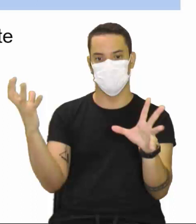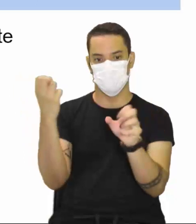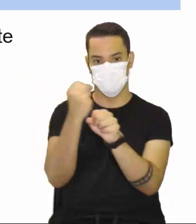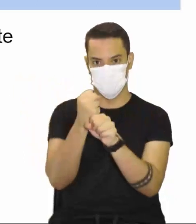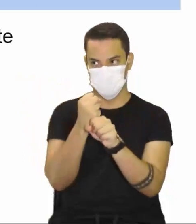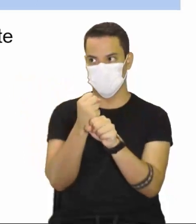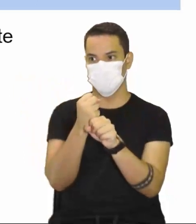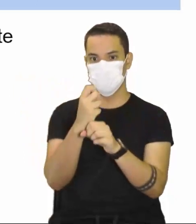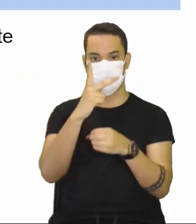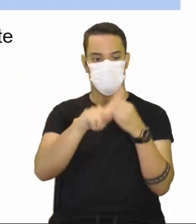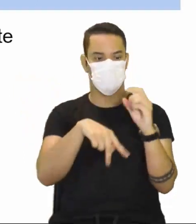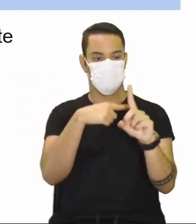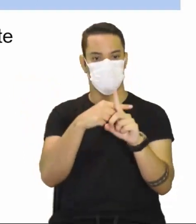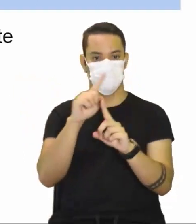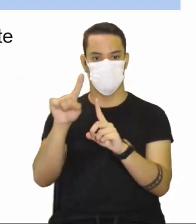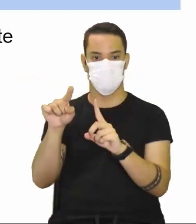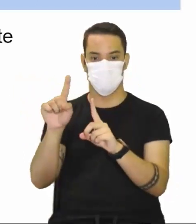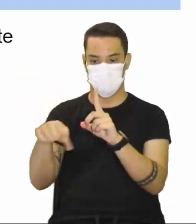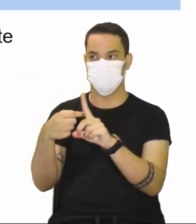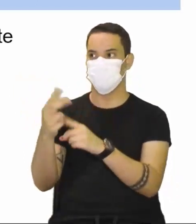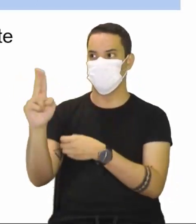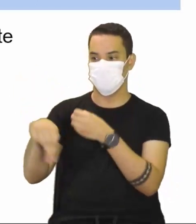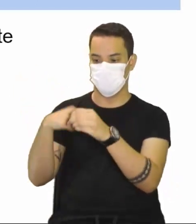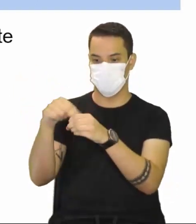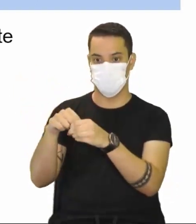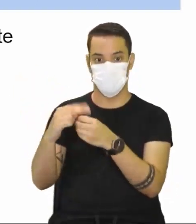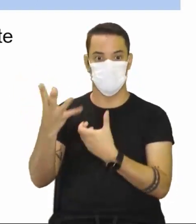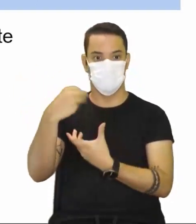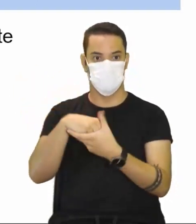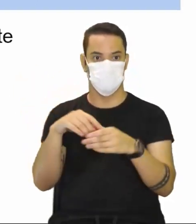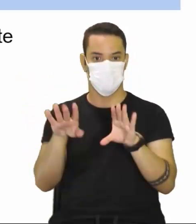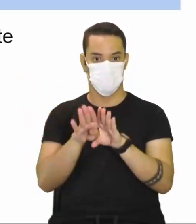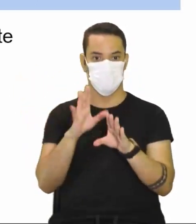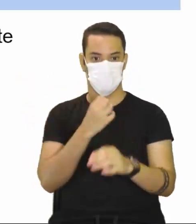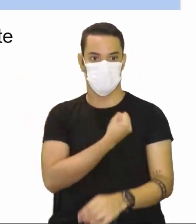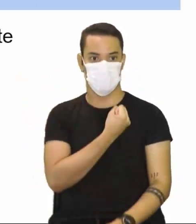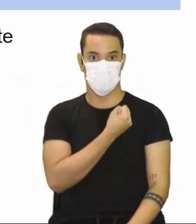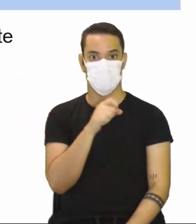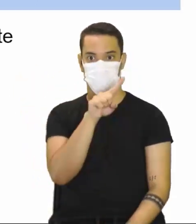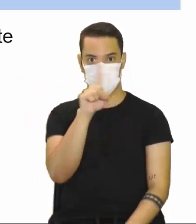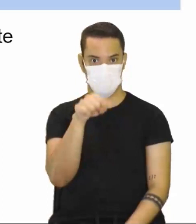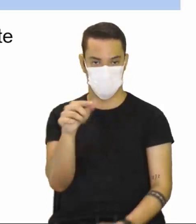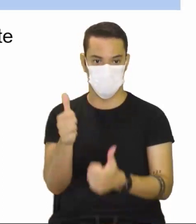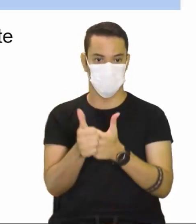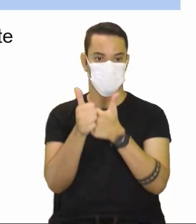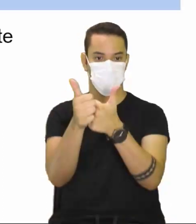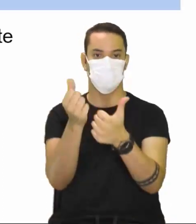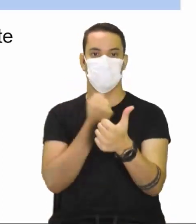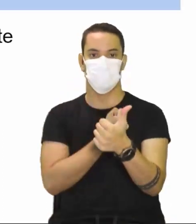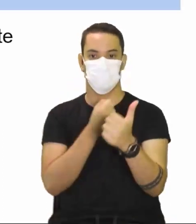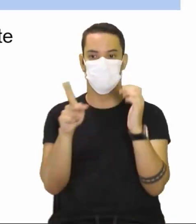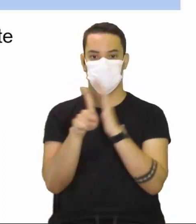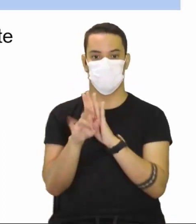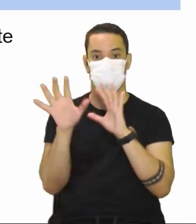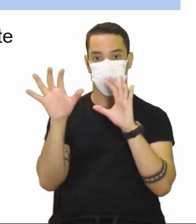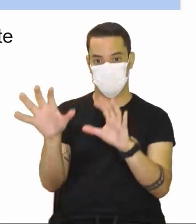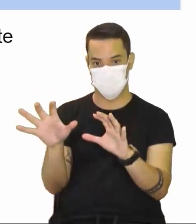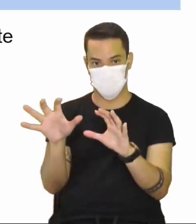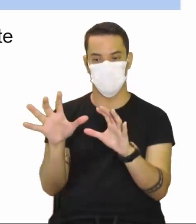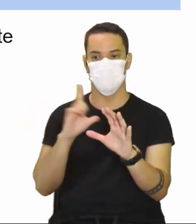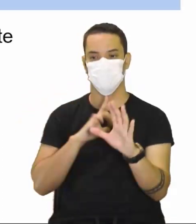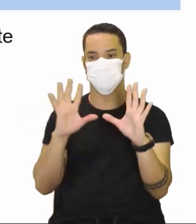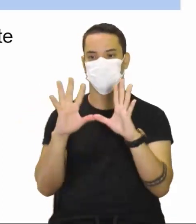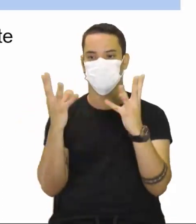próton mais nêutron, e na base, embaixo, você tem o número atômico Z, que corresponde ao número de prótons, ou seja,